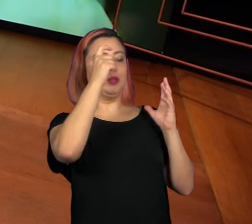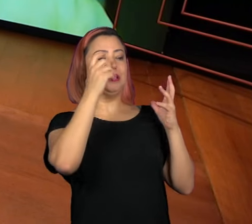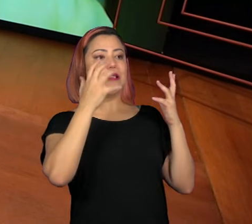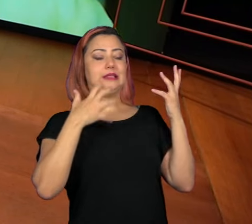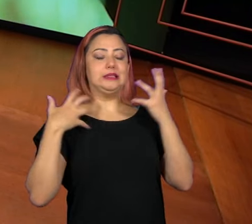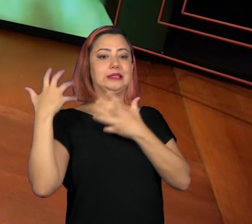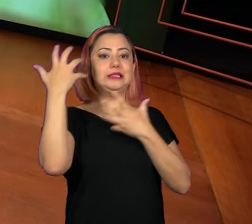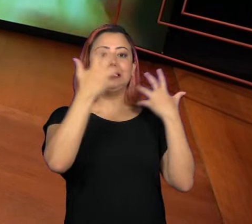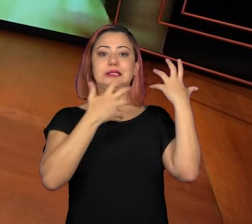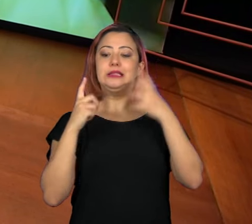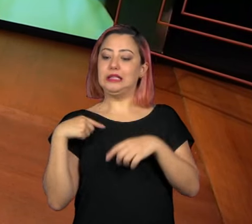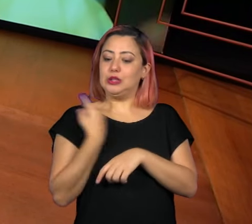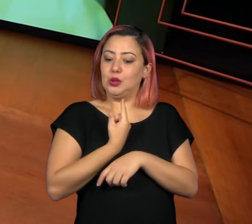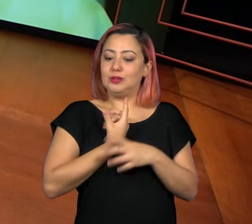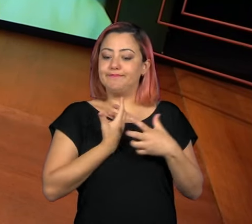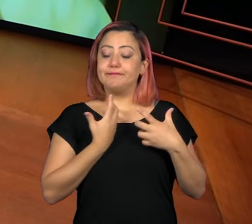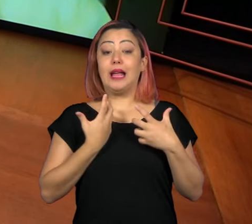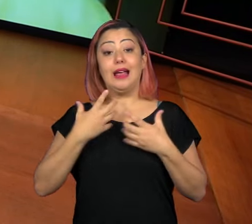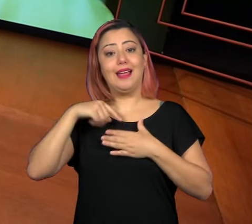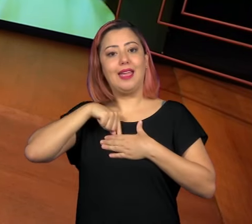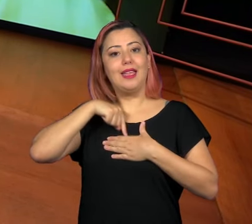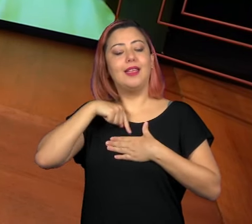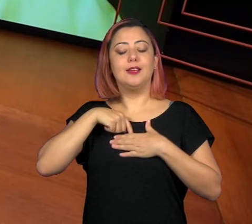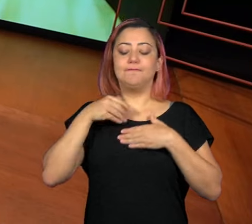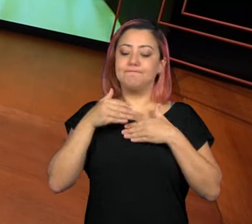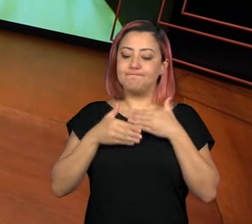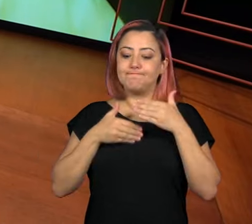mim, eu acho que